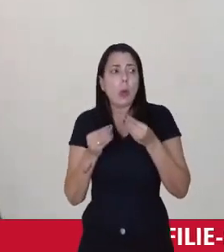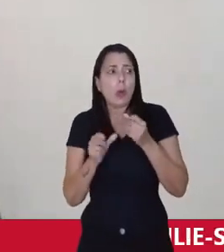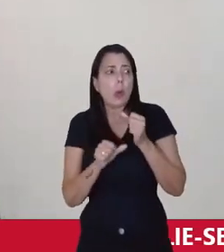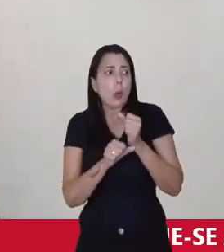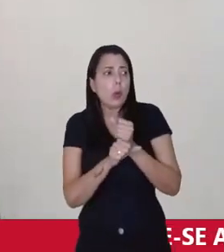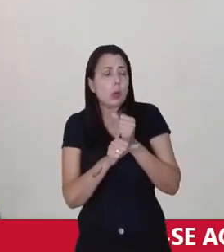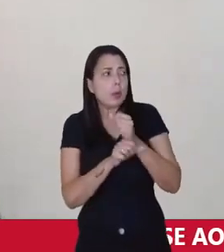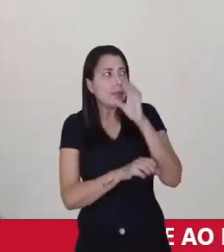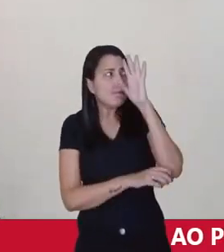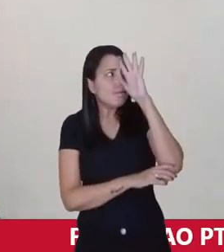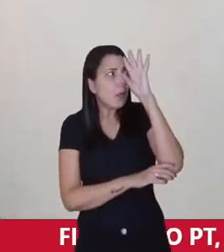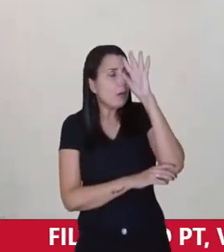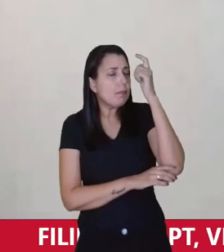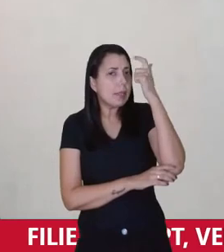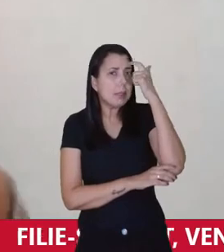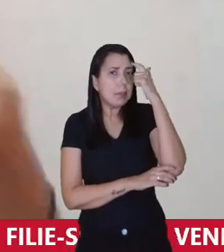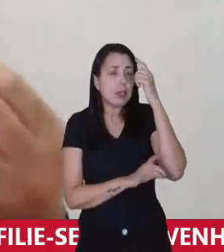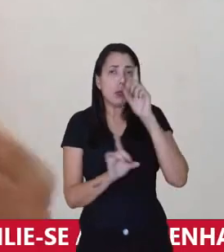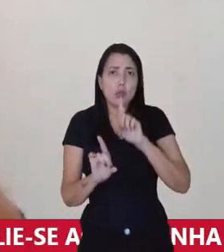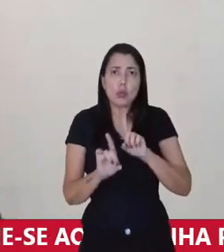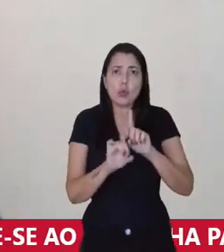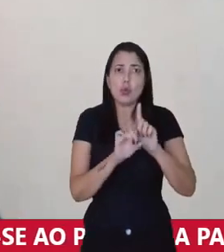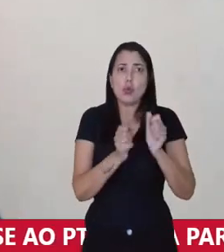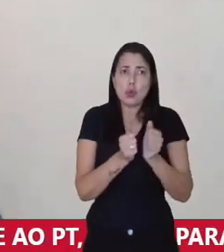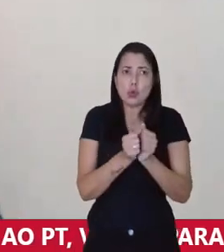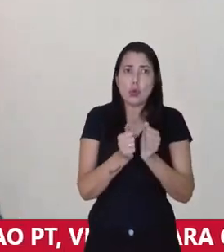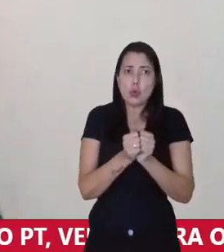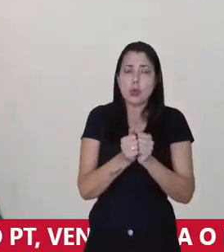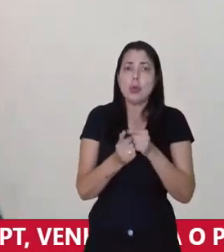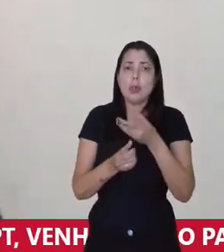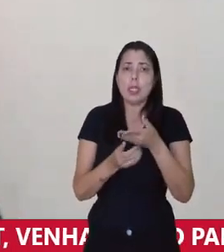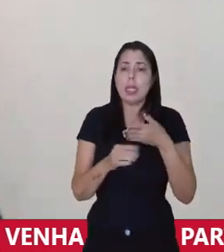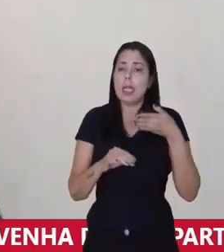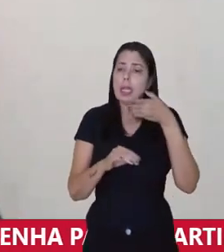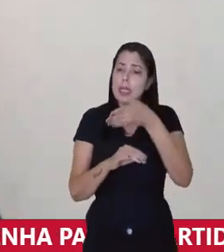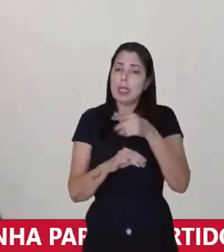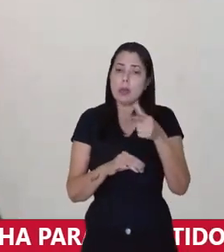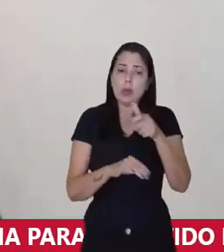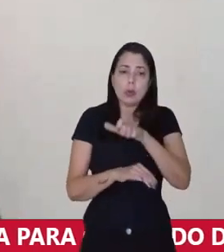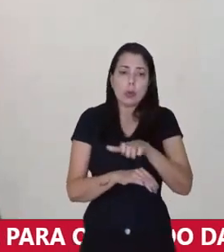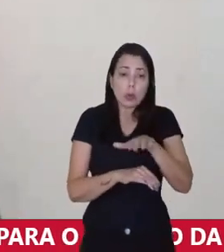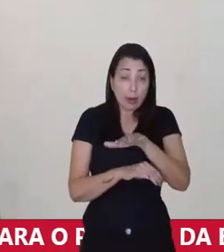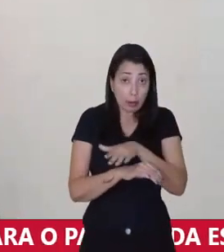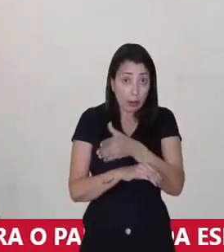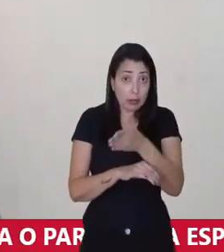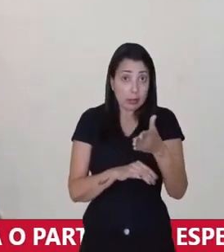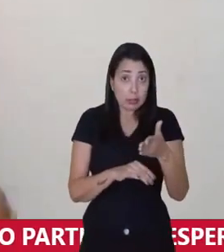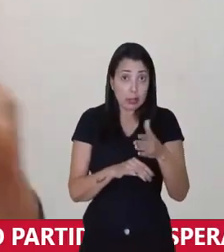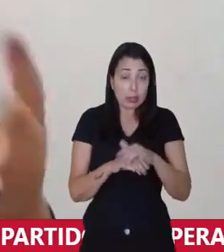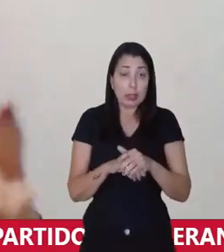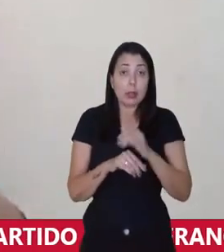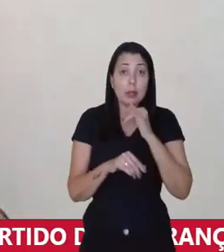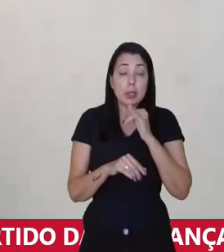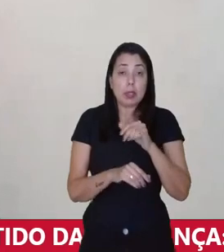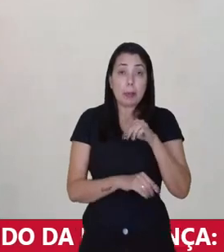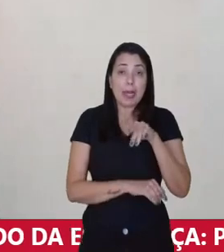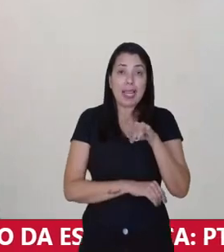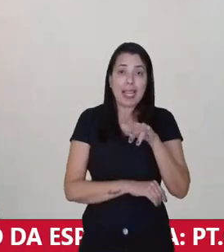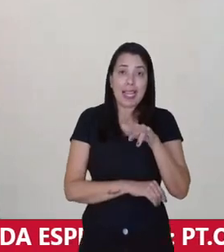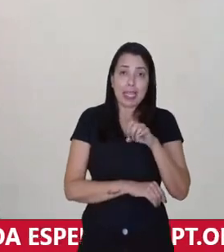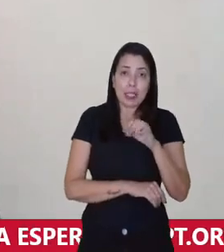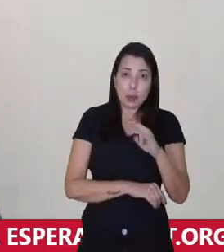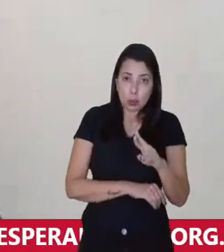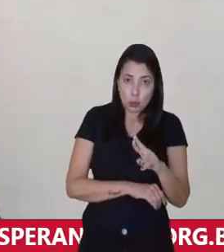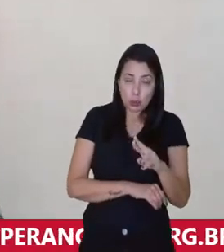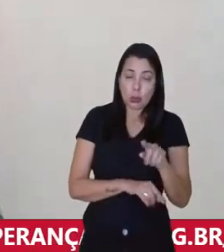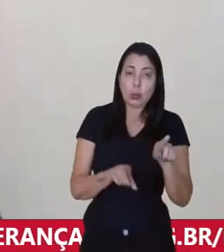essa reflexão juntos, e no grupo a gente tem adentrado outros espaços, né, como o maracatu, o samba e outros